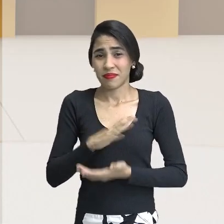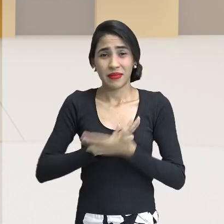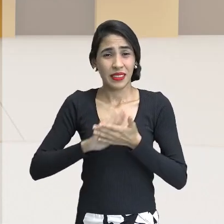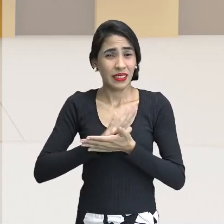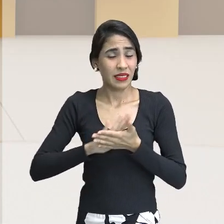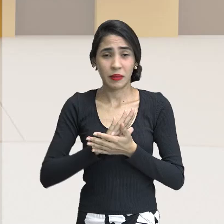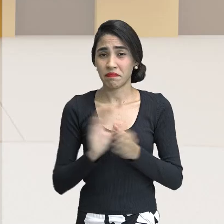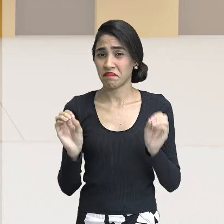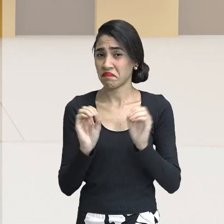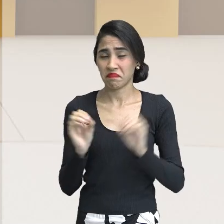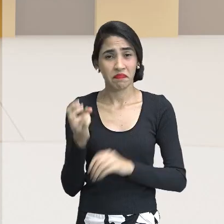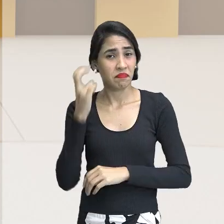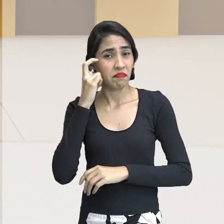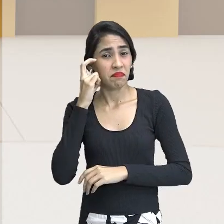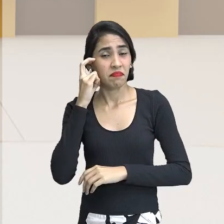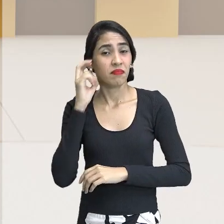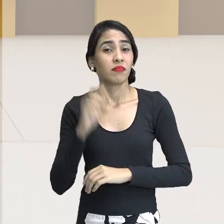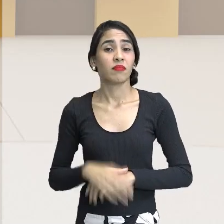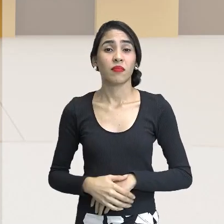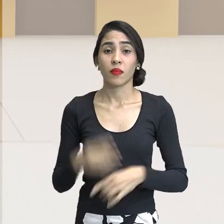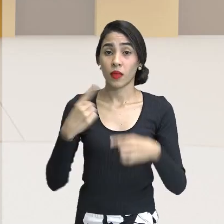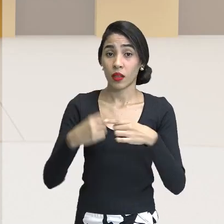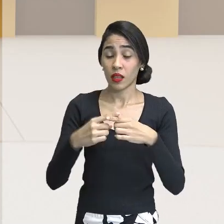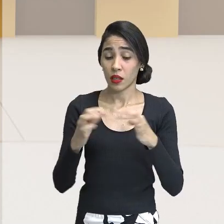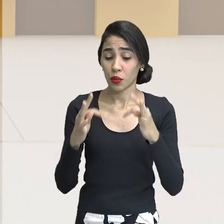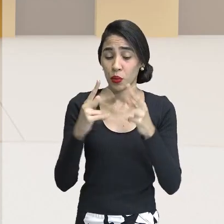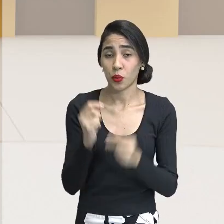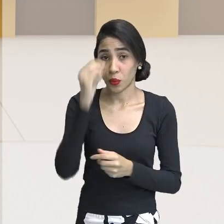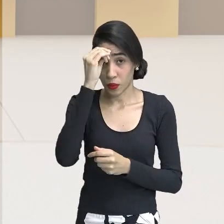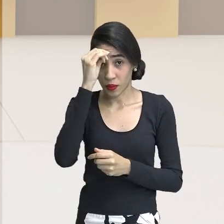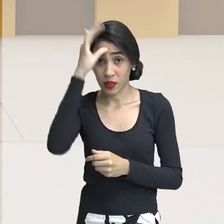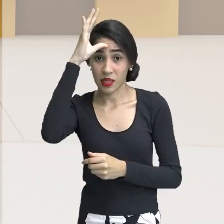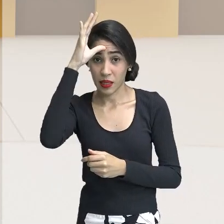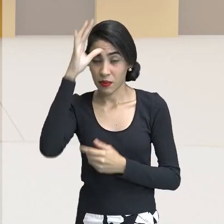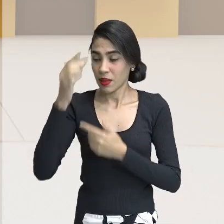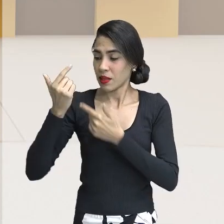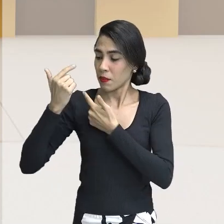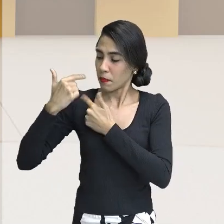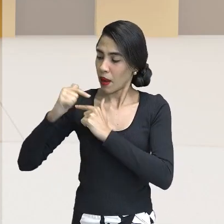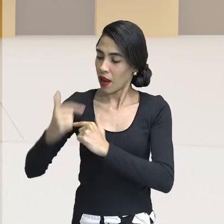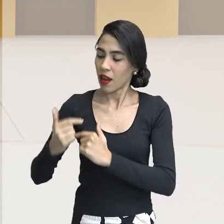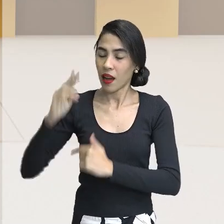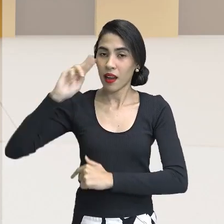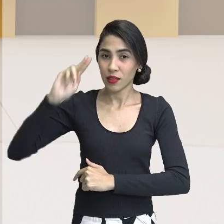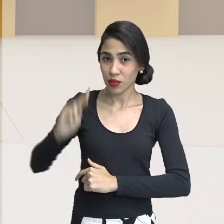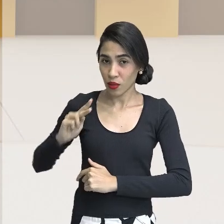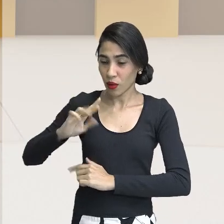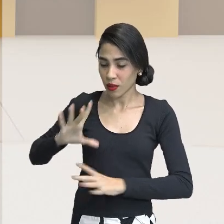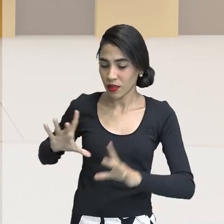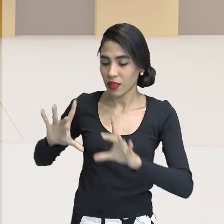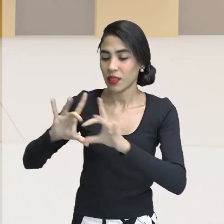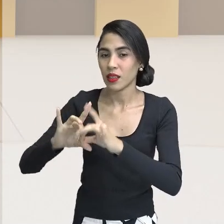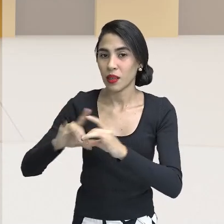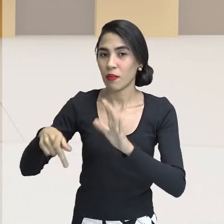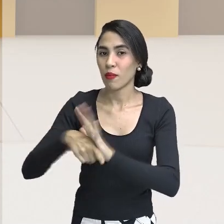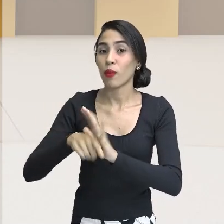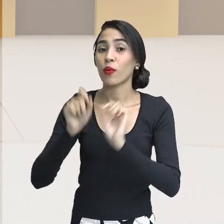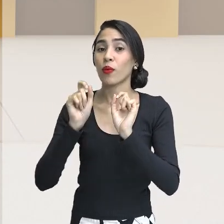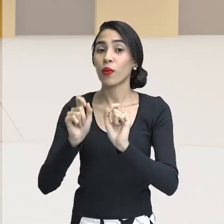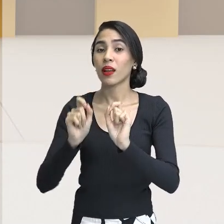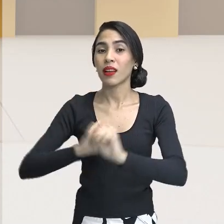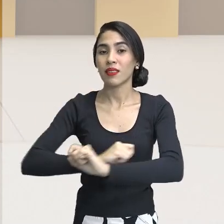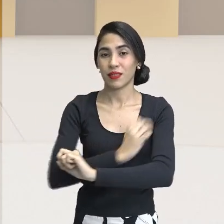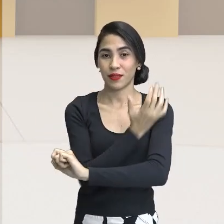muito culturalmente, porque todo o seu conhecimento ancestral está onde? Na